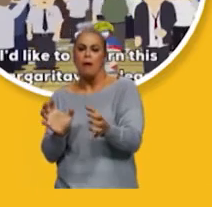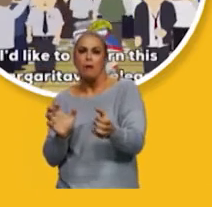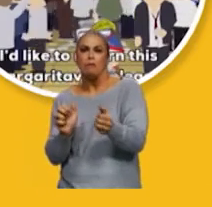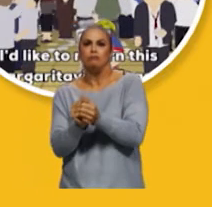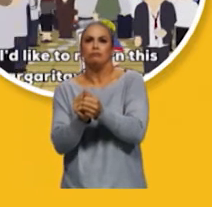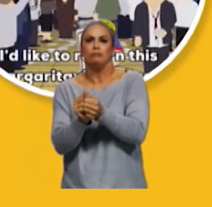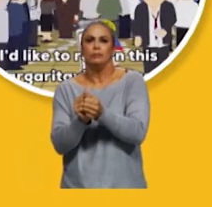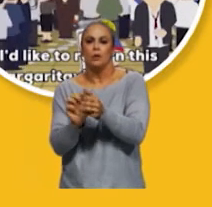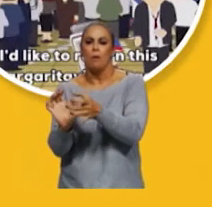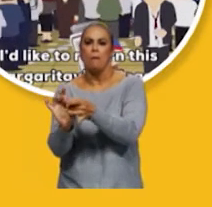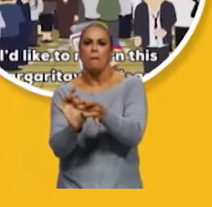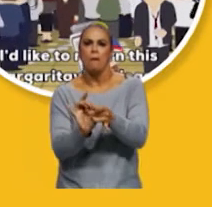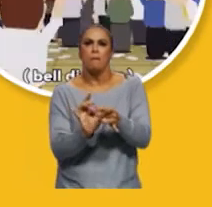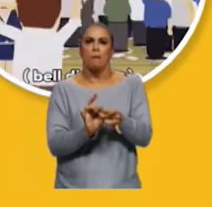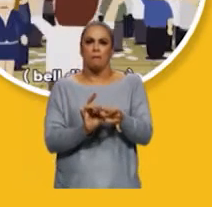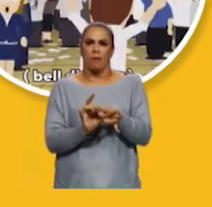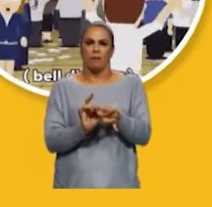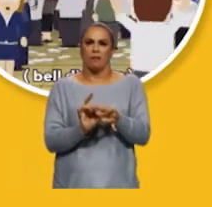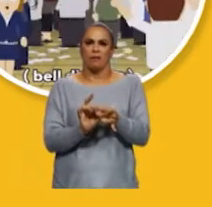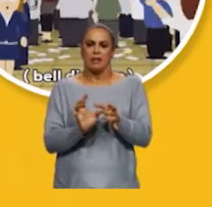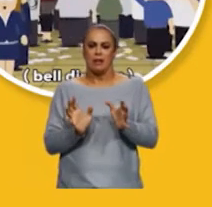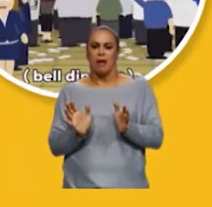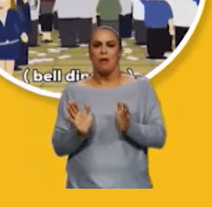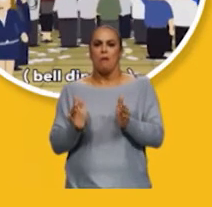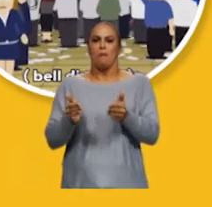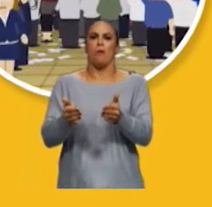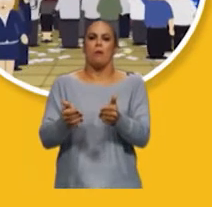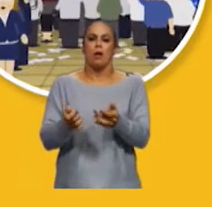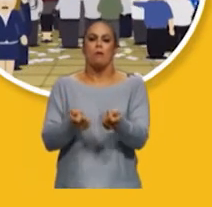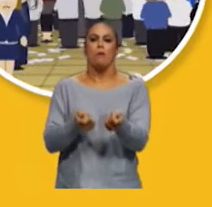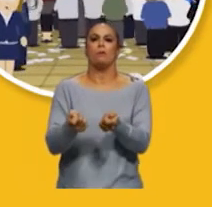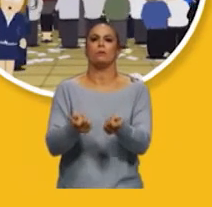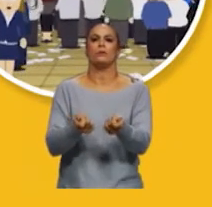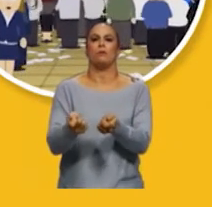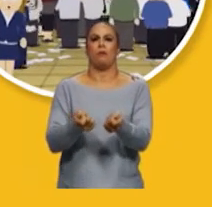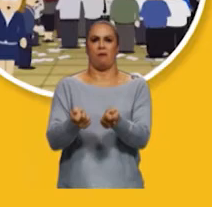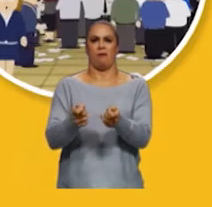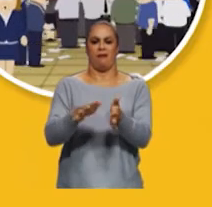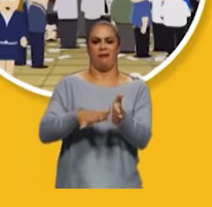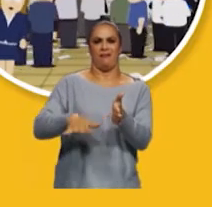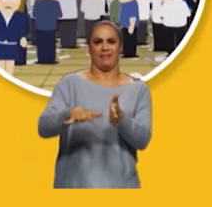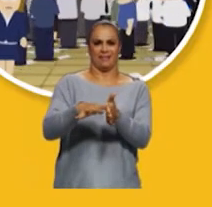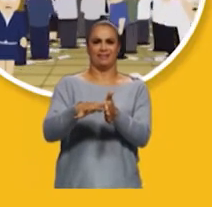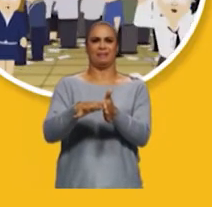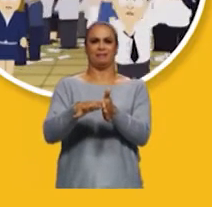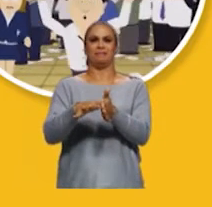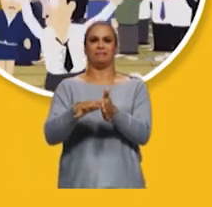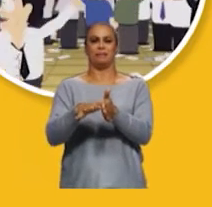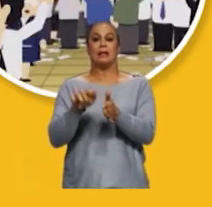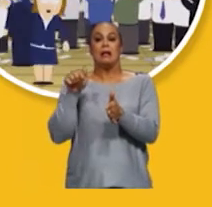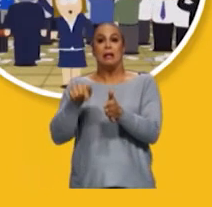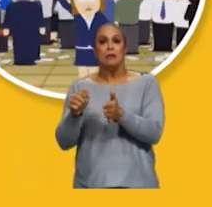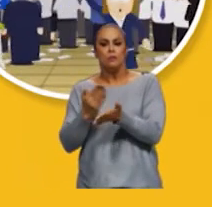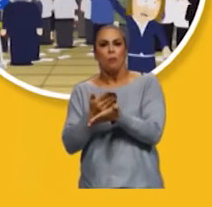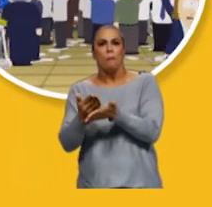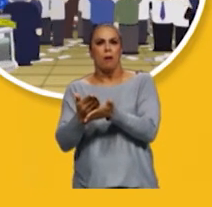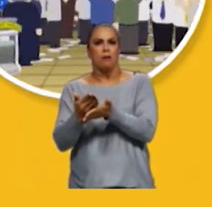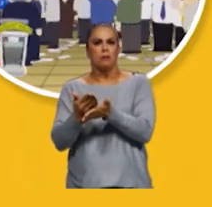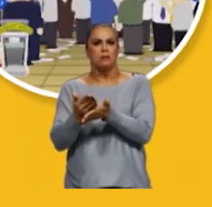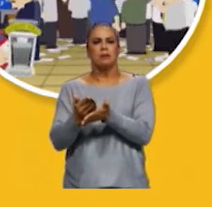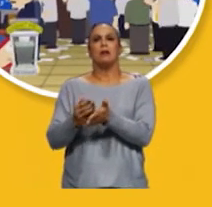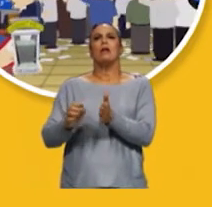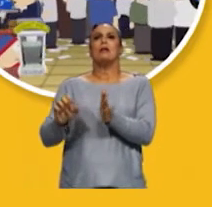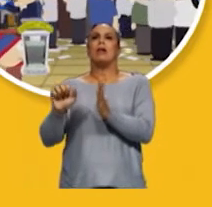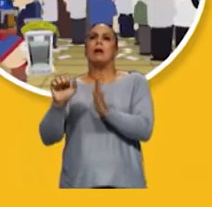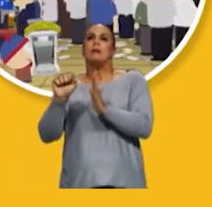economia. E essa terceira fase do capitalismo, então, ela está associada à segunda metade do século XX, né? E vai